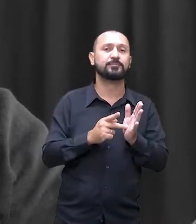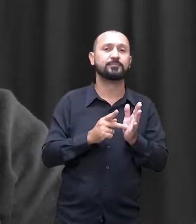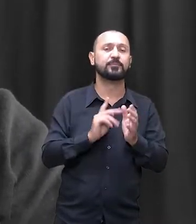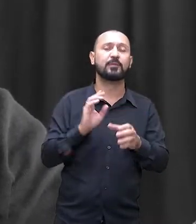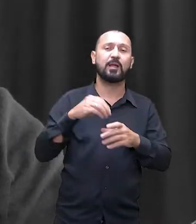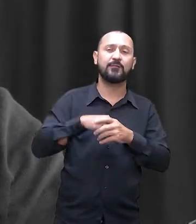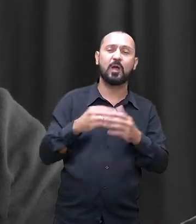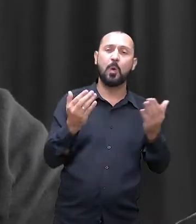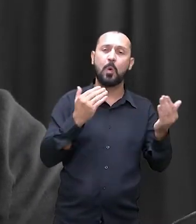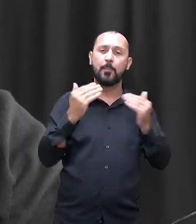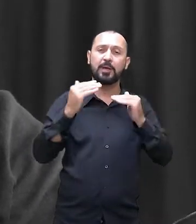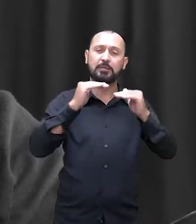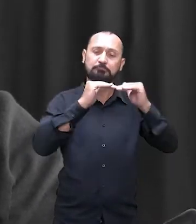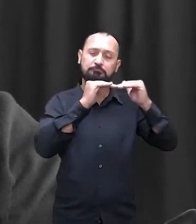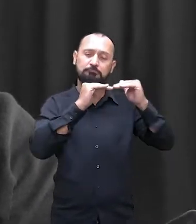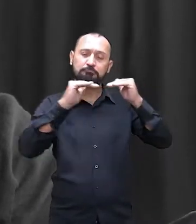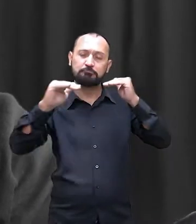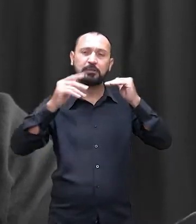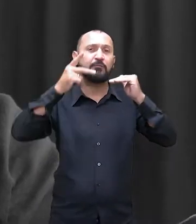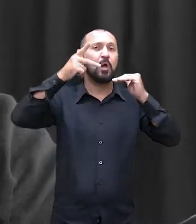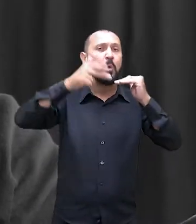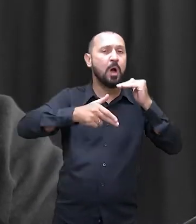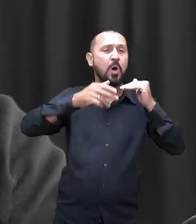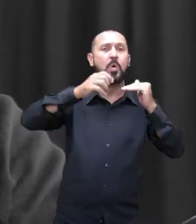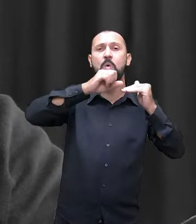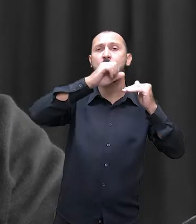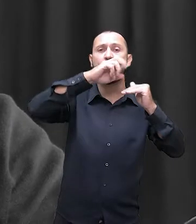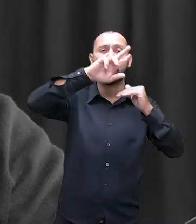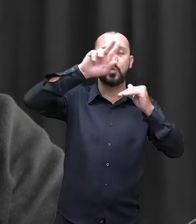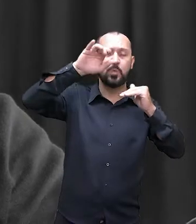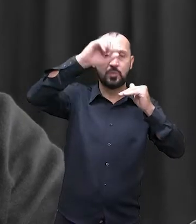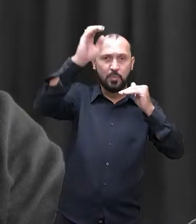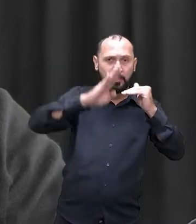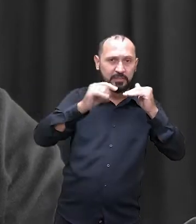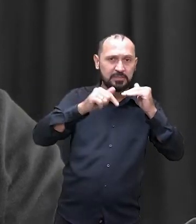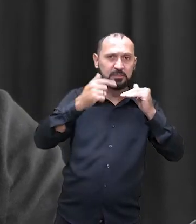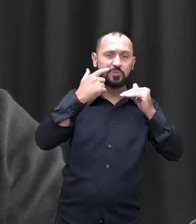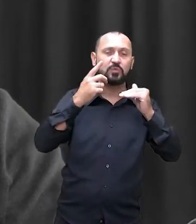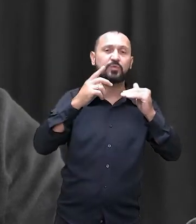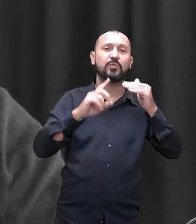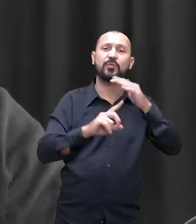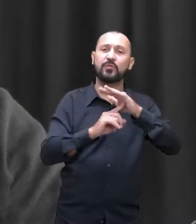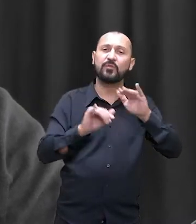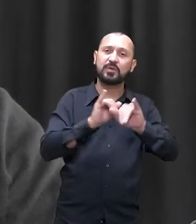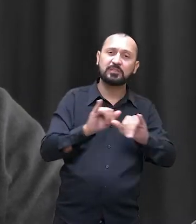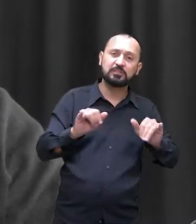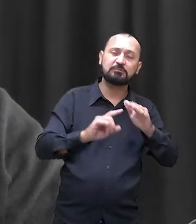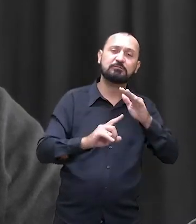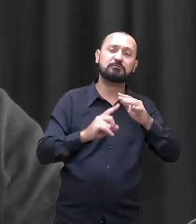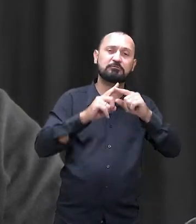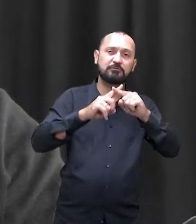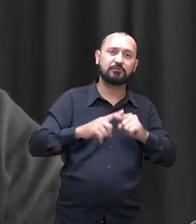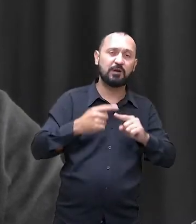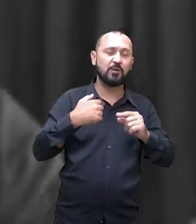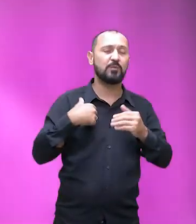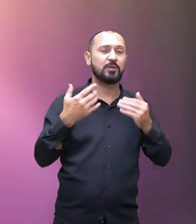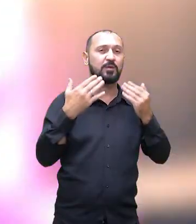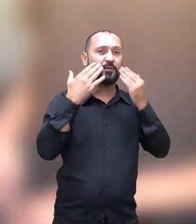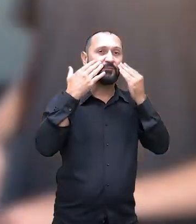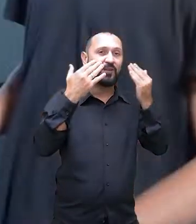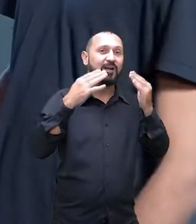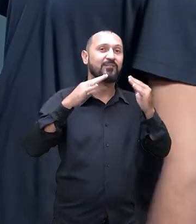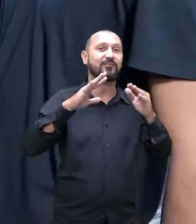dentro de um parâmetro nacional, se eu estava muito. E eu acho que o festival funciona muito para isso. E dá uma visibilidade muito